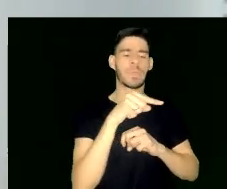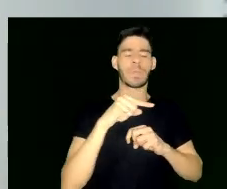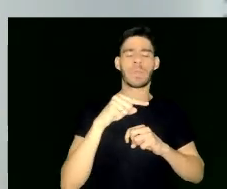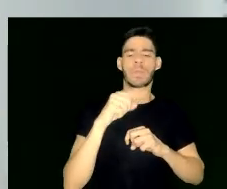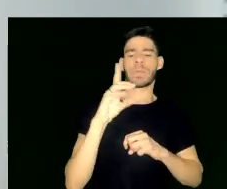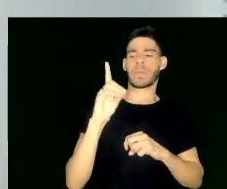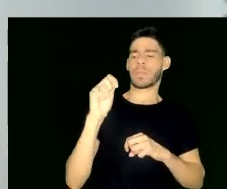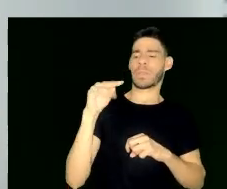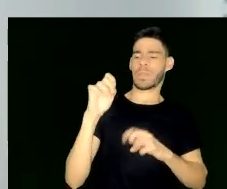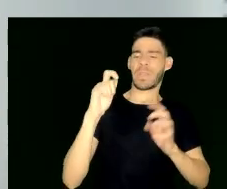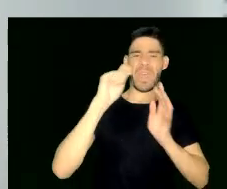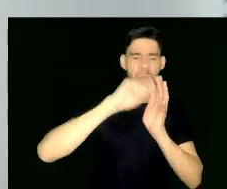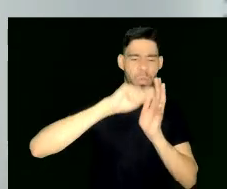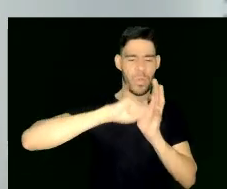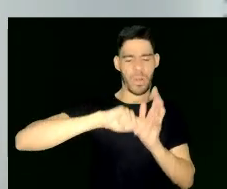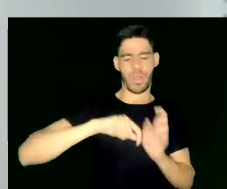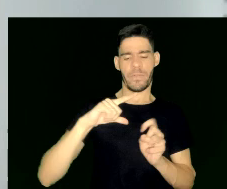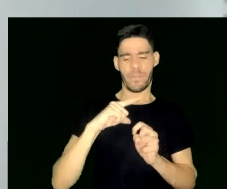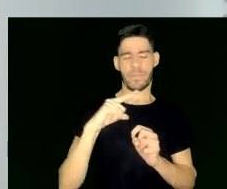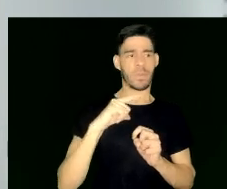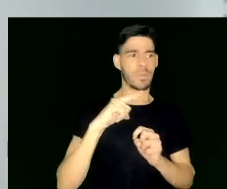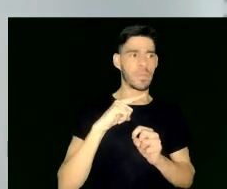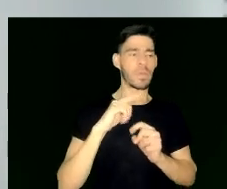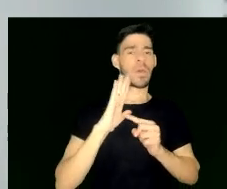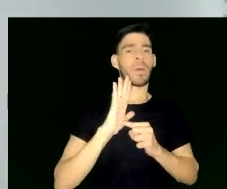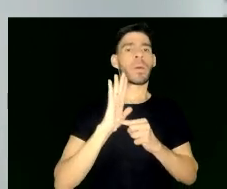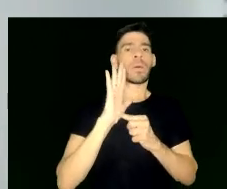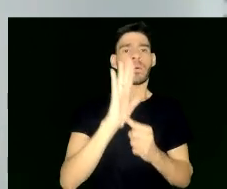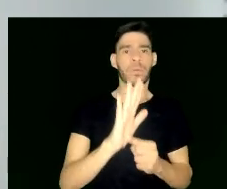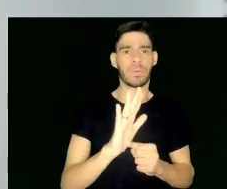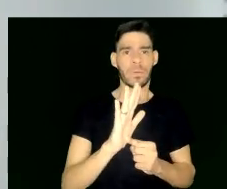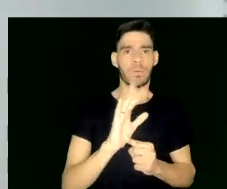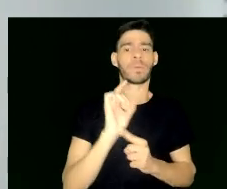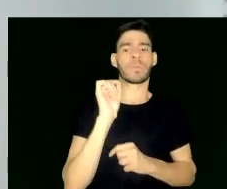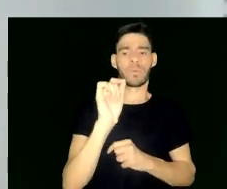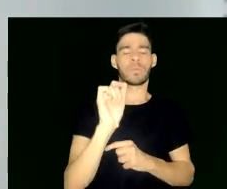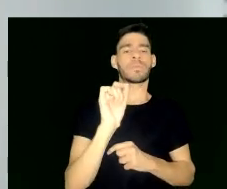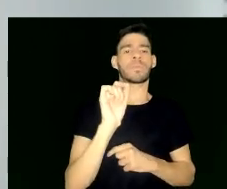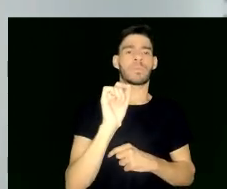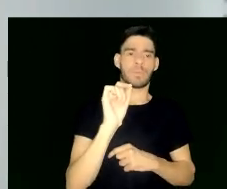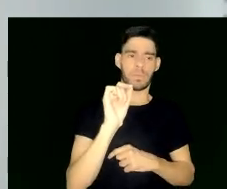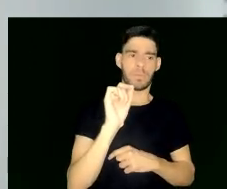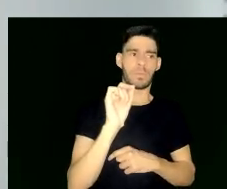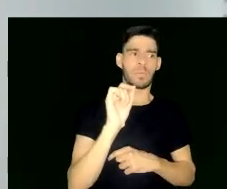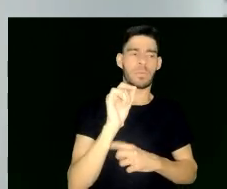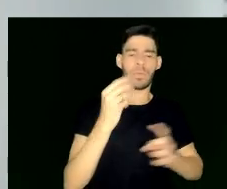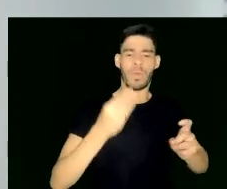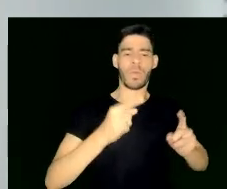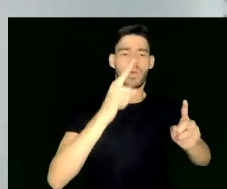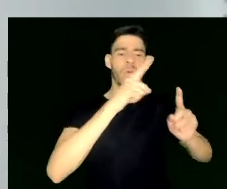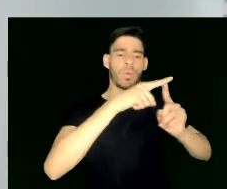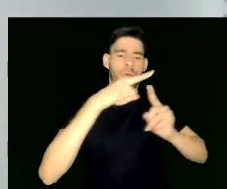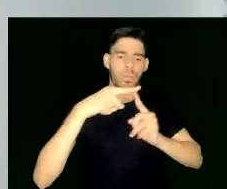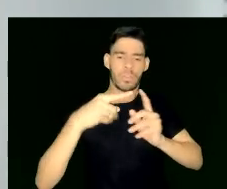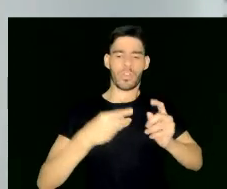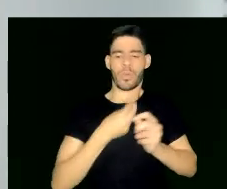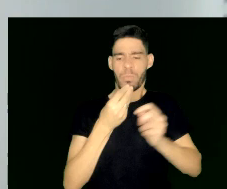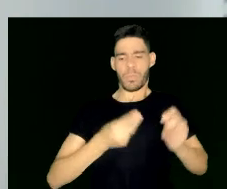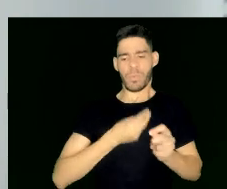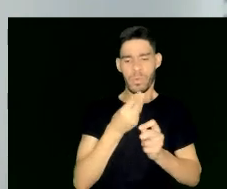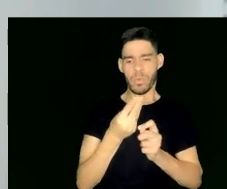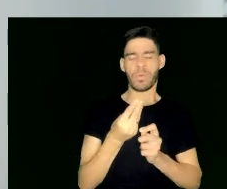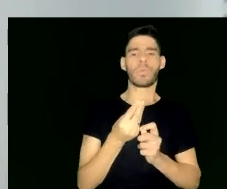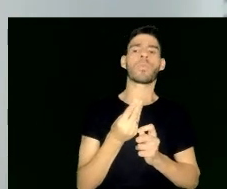Steven Levinsky e do Daniel Ziblatt. E eles mostraram, os autores, que as formas